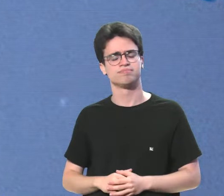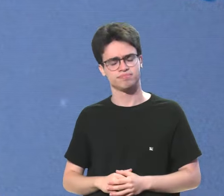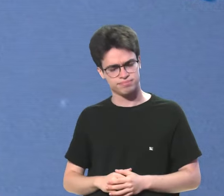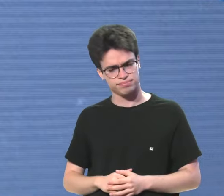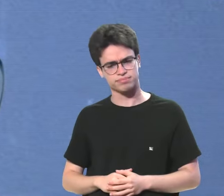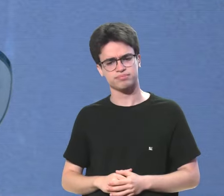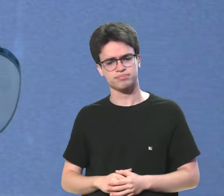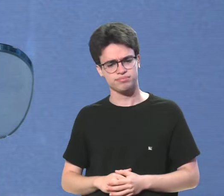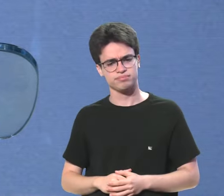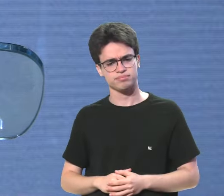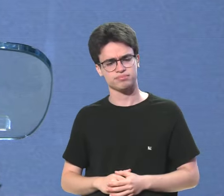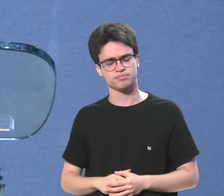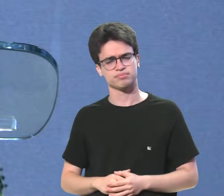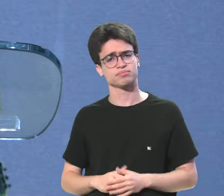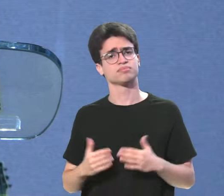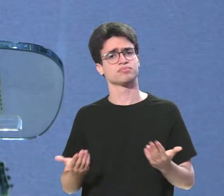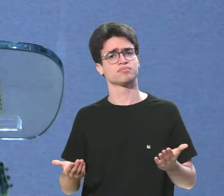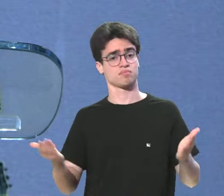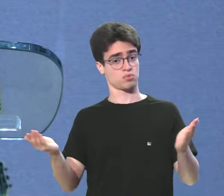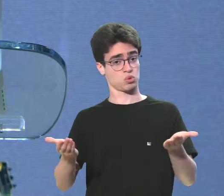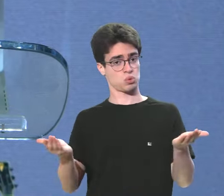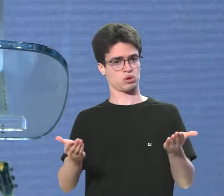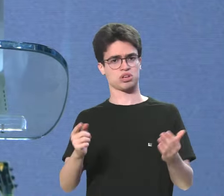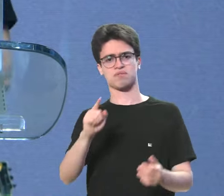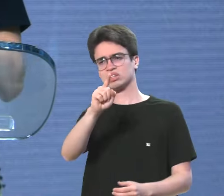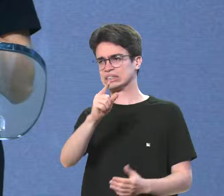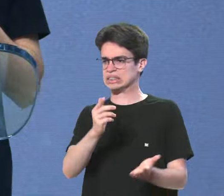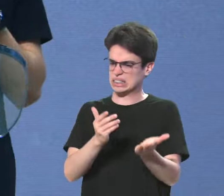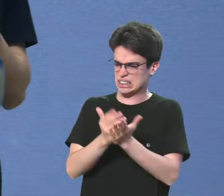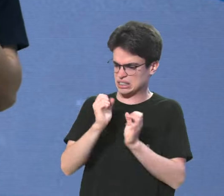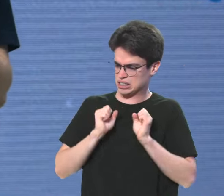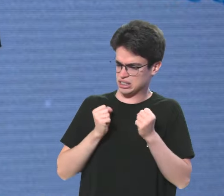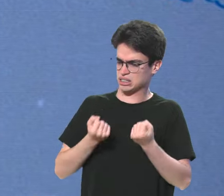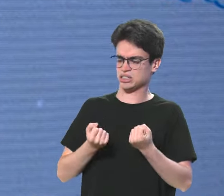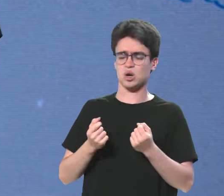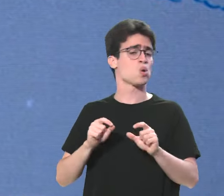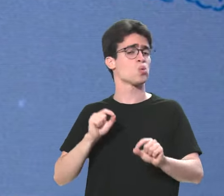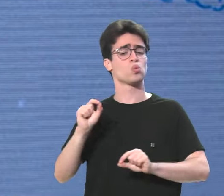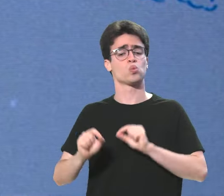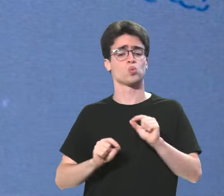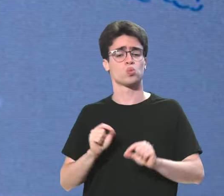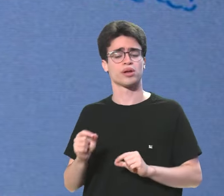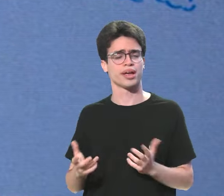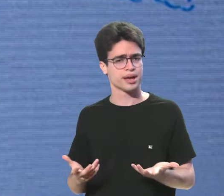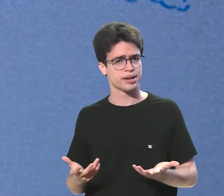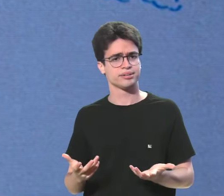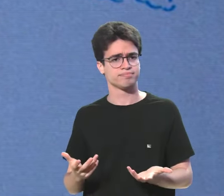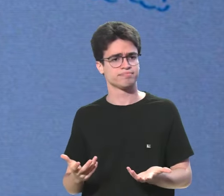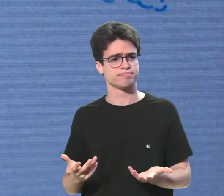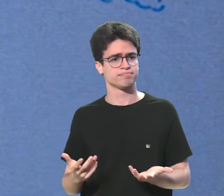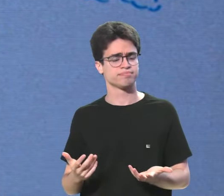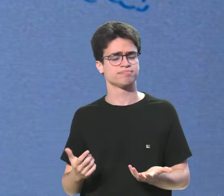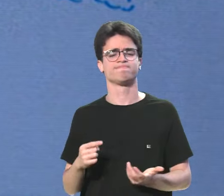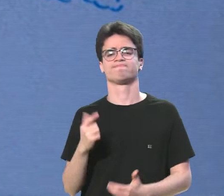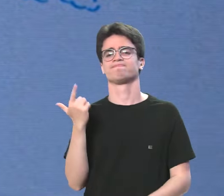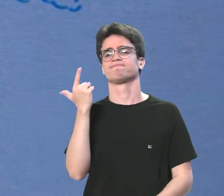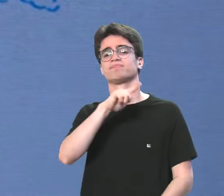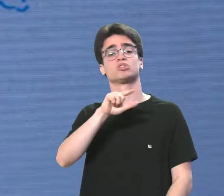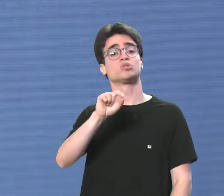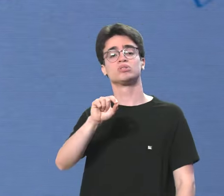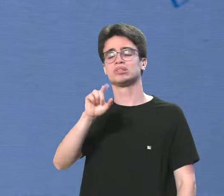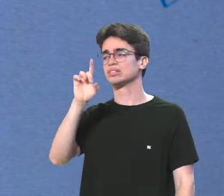iniciativas você tem que tomar hoje para que você possa viver